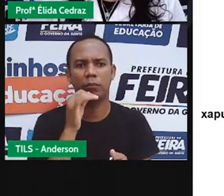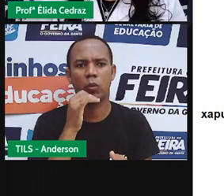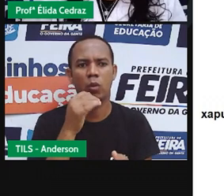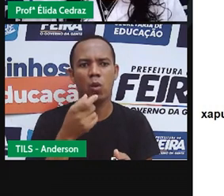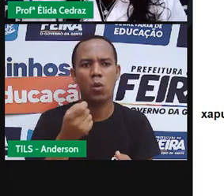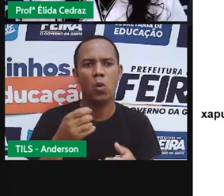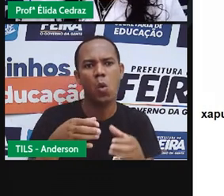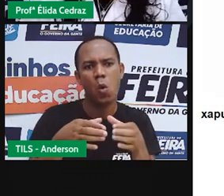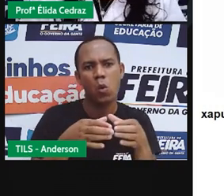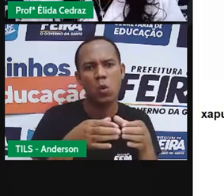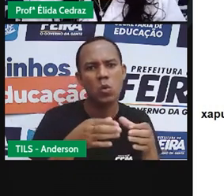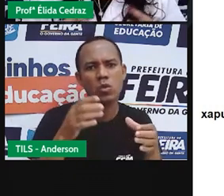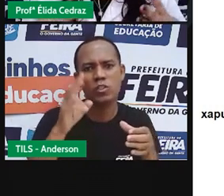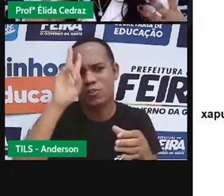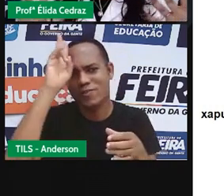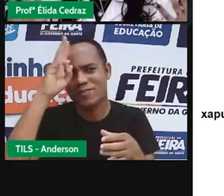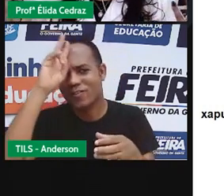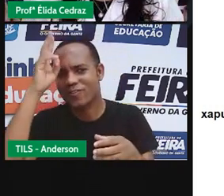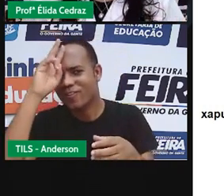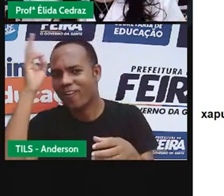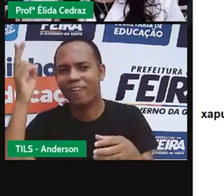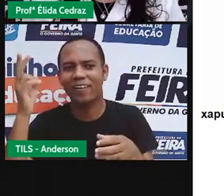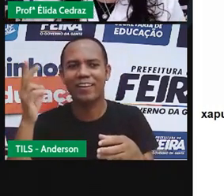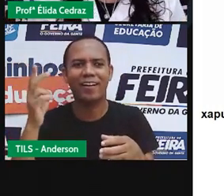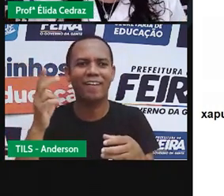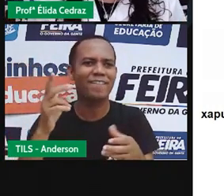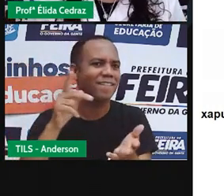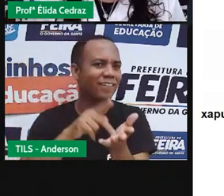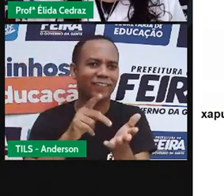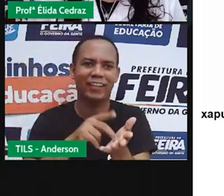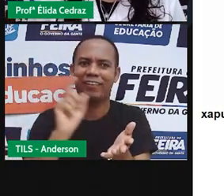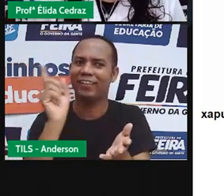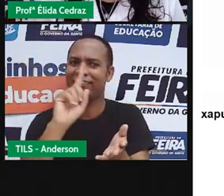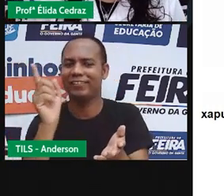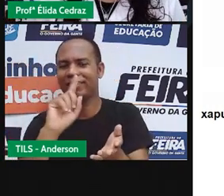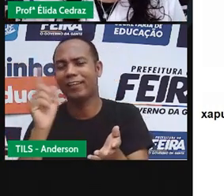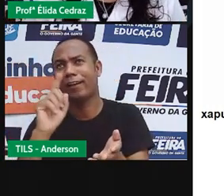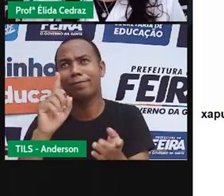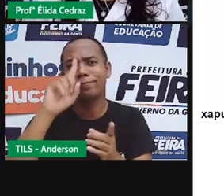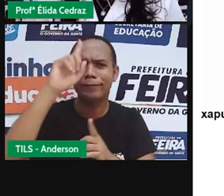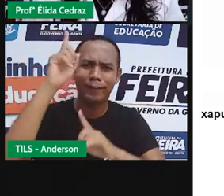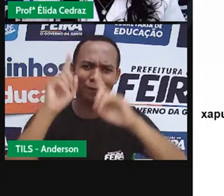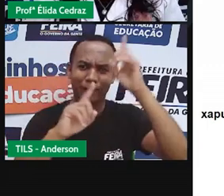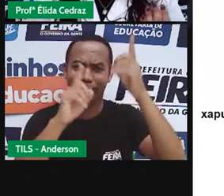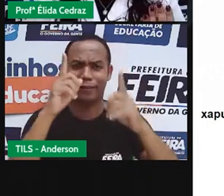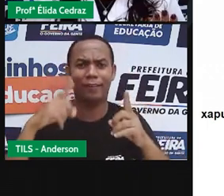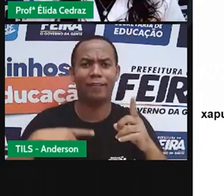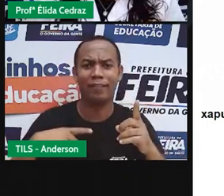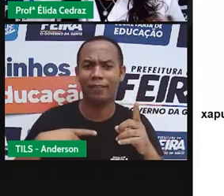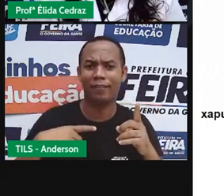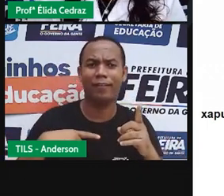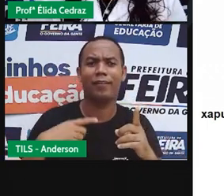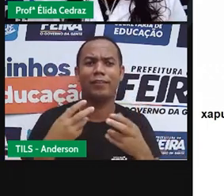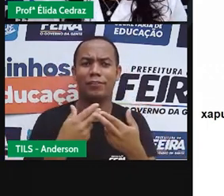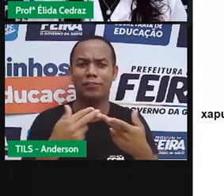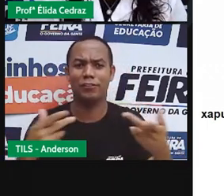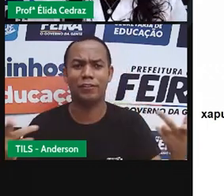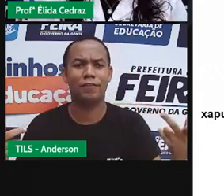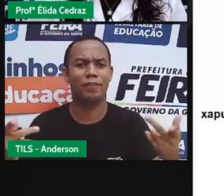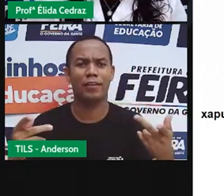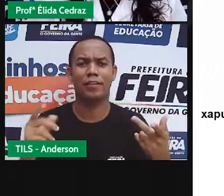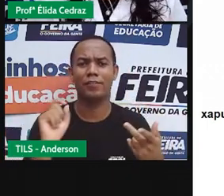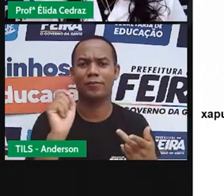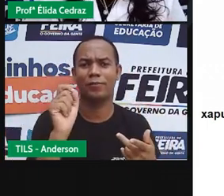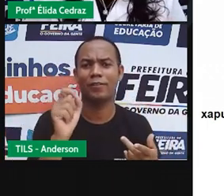Saci-Pererê, todos esses seres animados como é a Iara, que é a mãe d'água, todos fazem parte